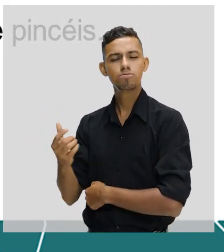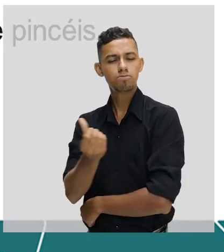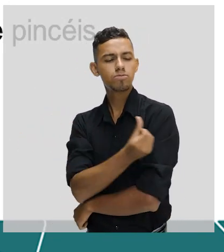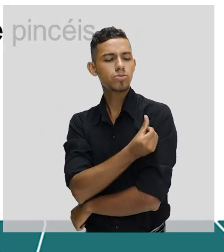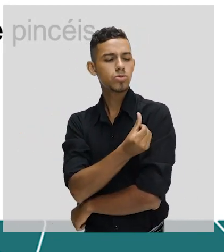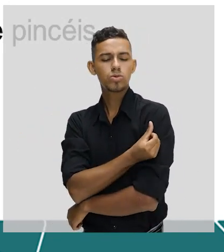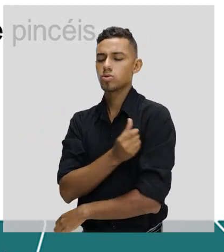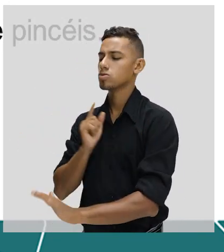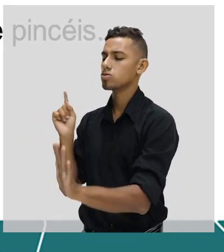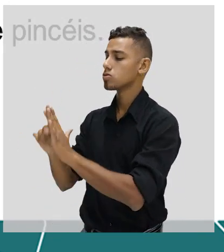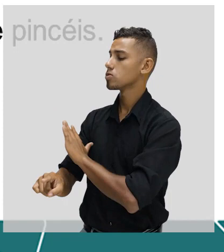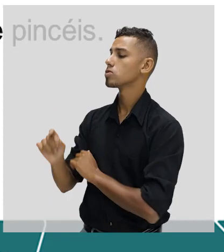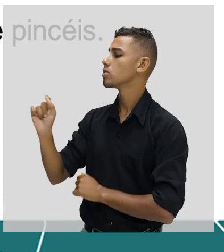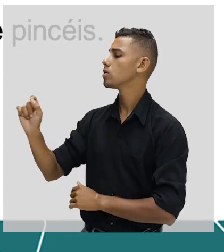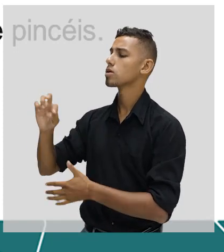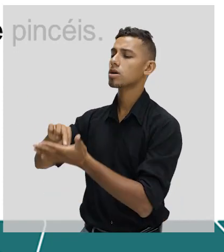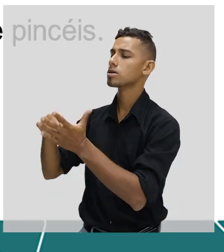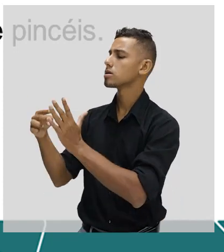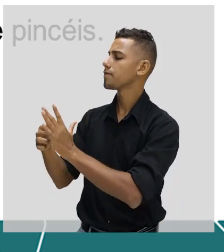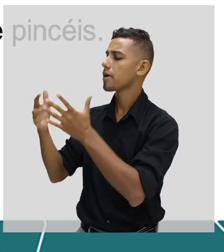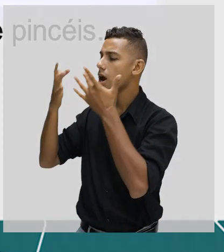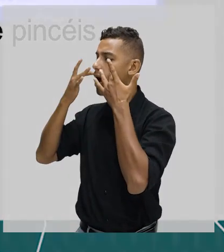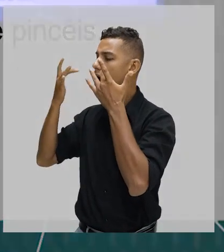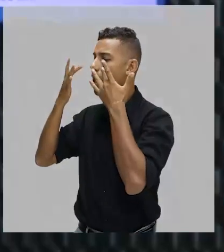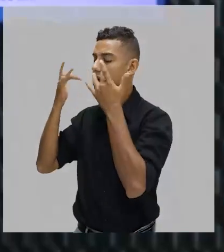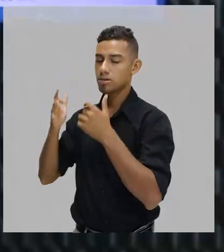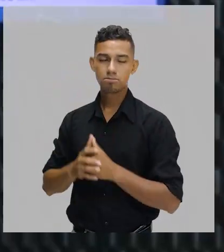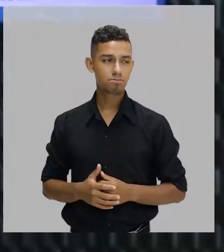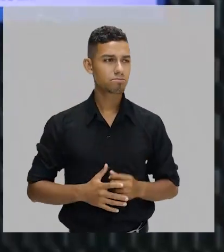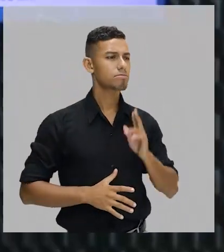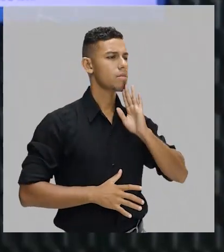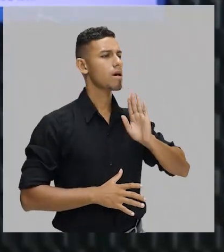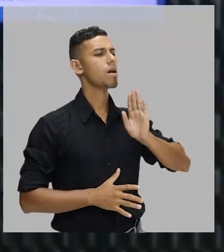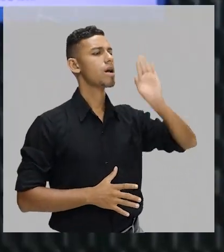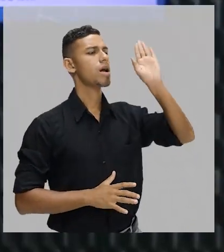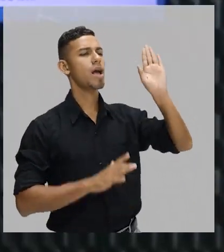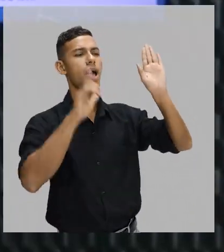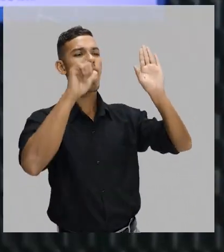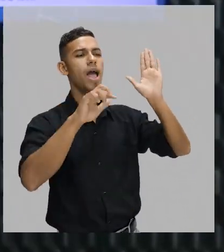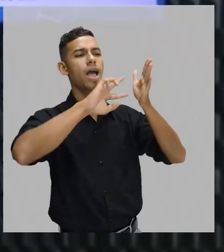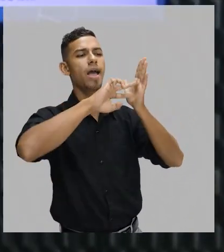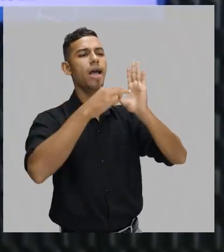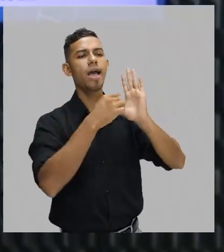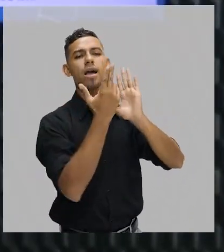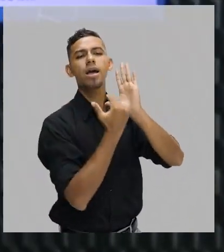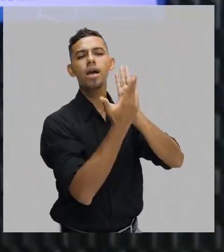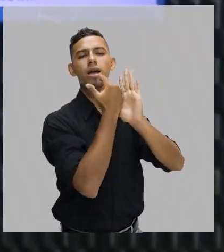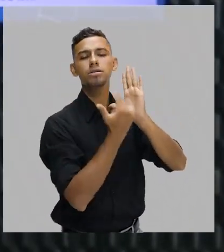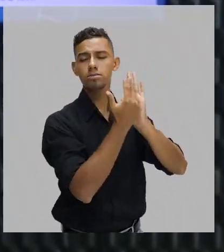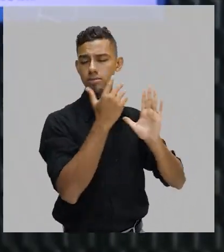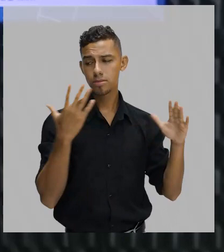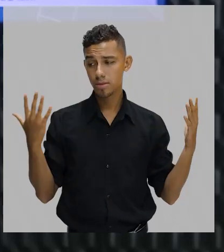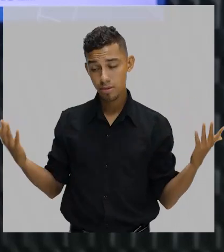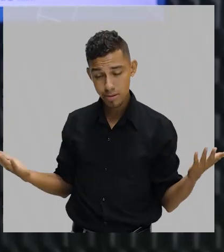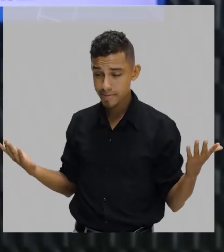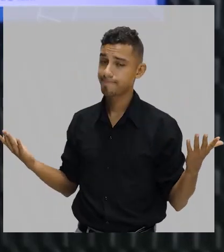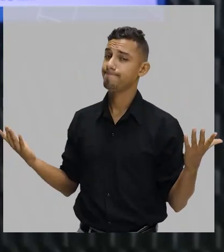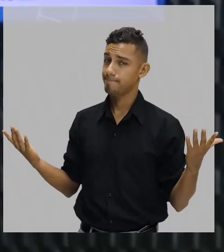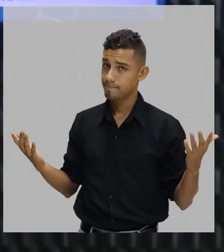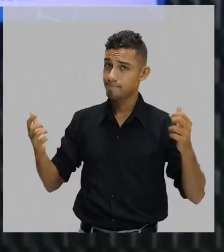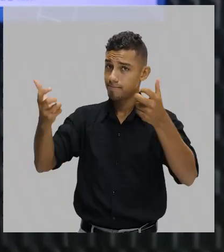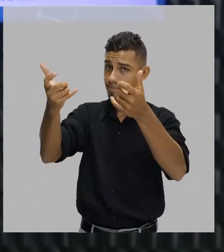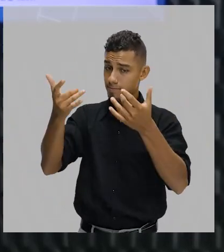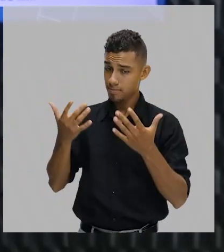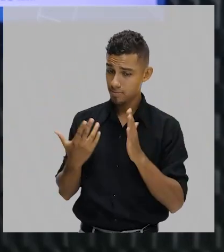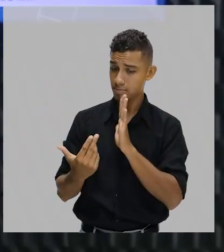que é arte? Todo mundo vai gritar: é desenho! Bom, só que para a gente entender que desenho ou desenho é uma das manifestações